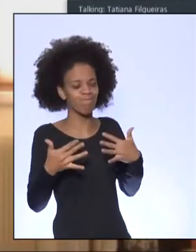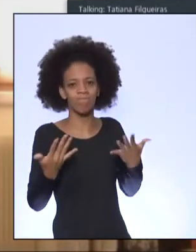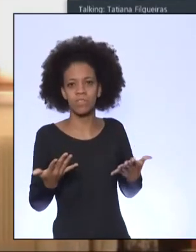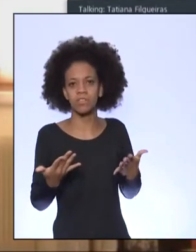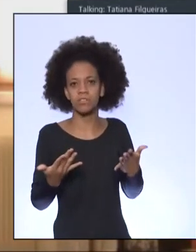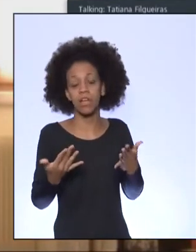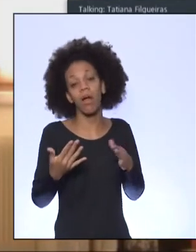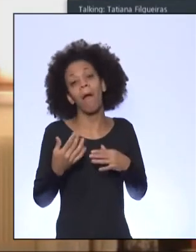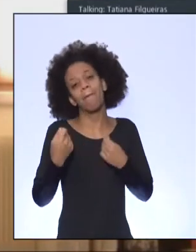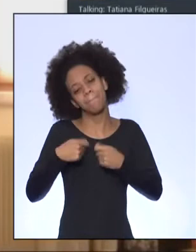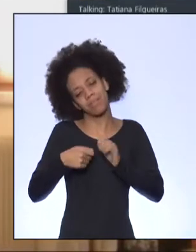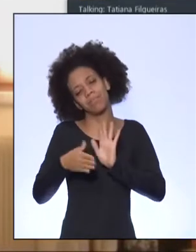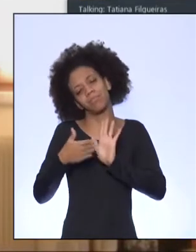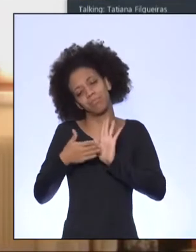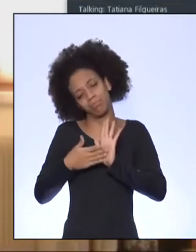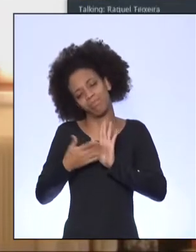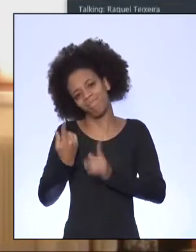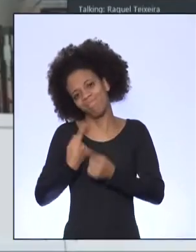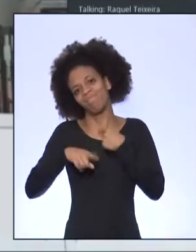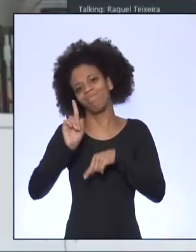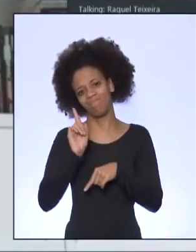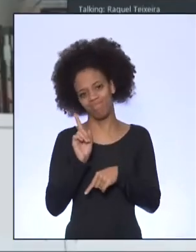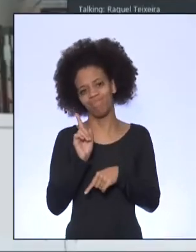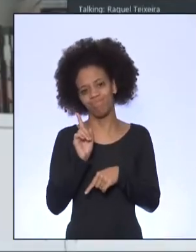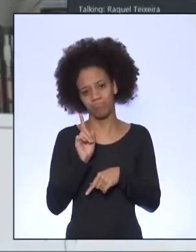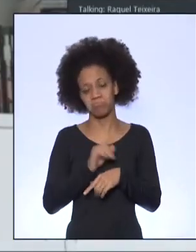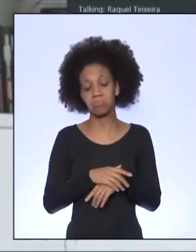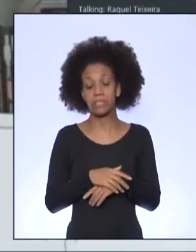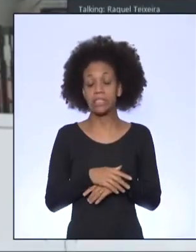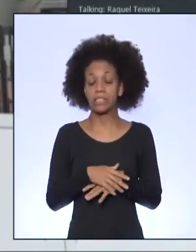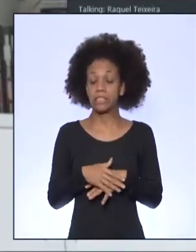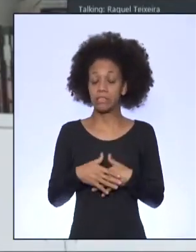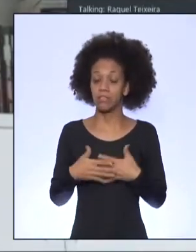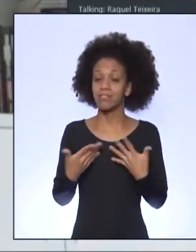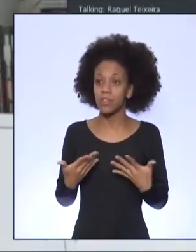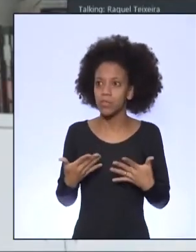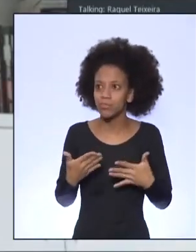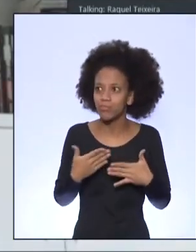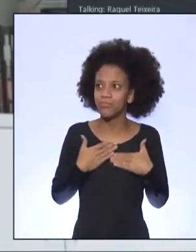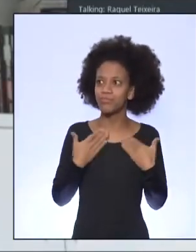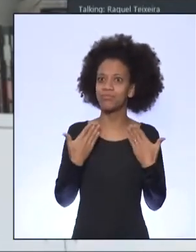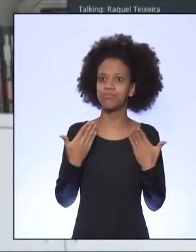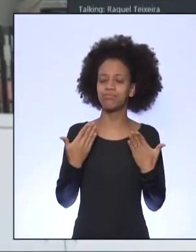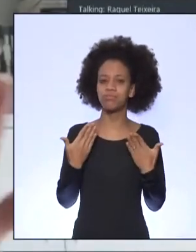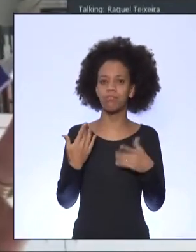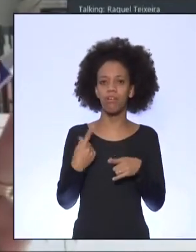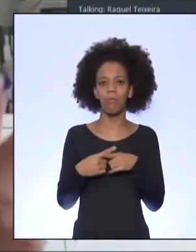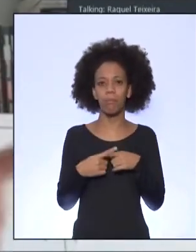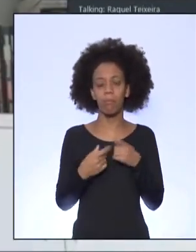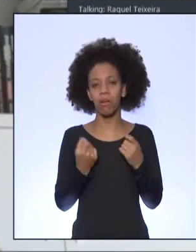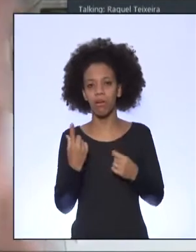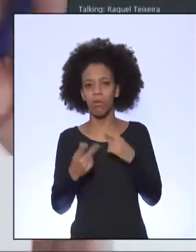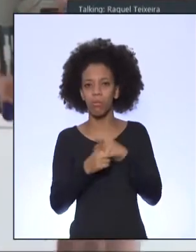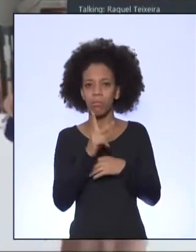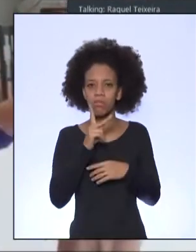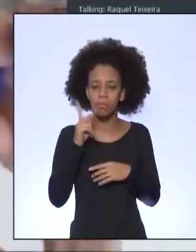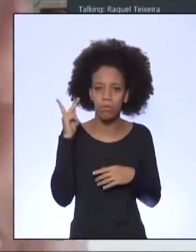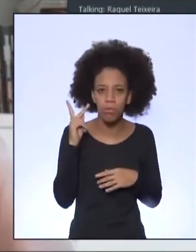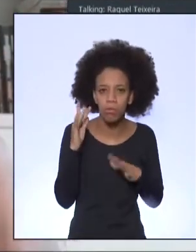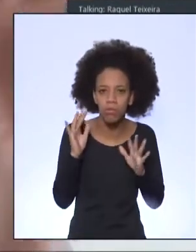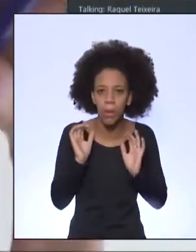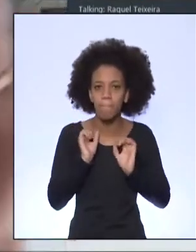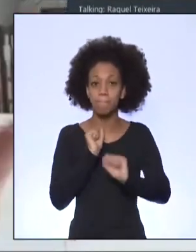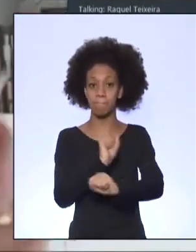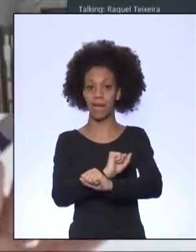de mudança, né? E isso nos pegou tão de surpresa que algumas pessoas, inclusive, sugeriram, vamos parar